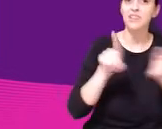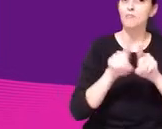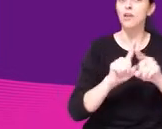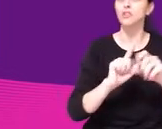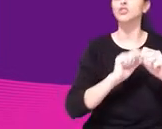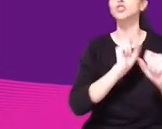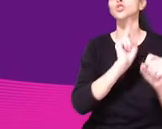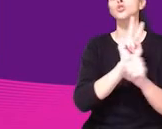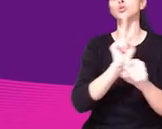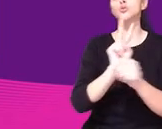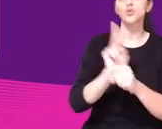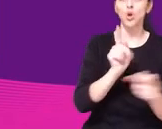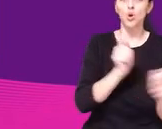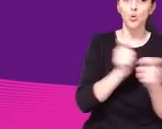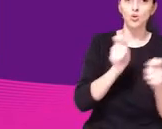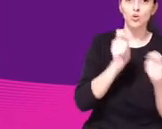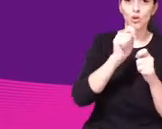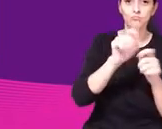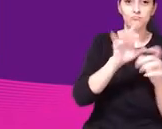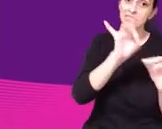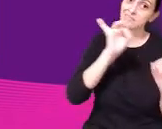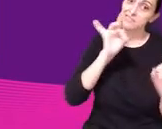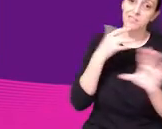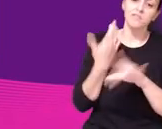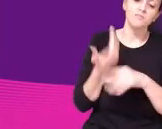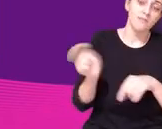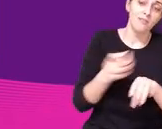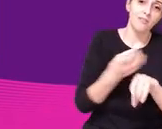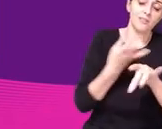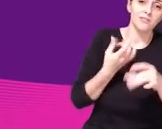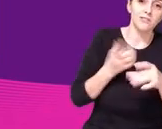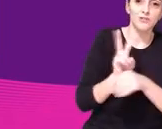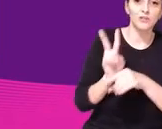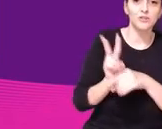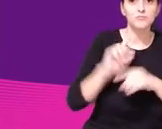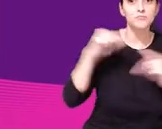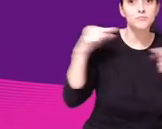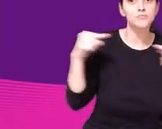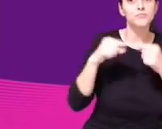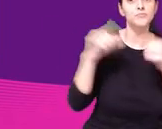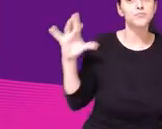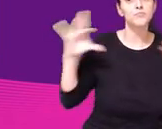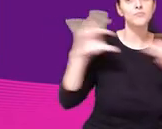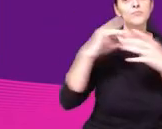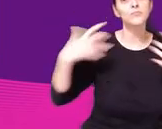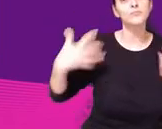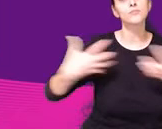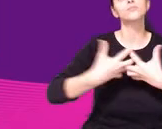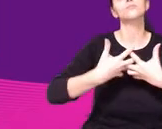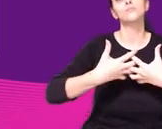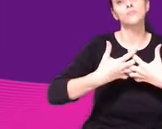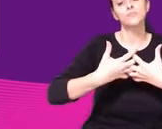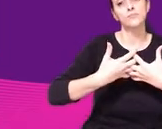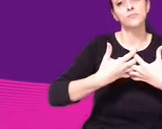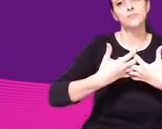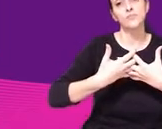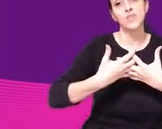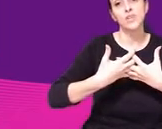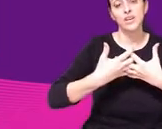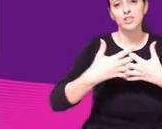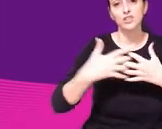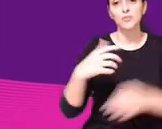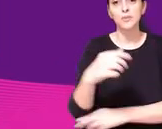E isso tudo vem de encontro à aos valores da